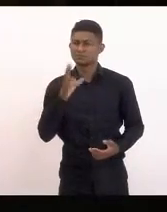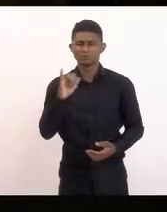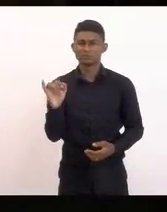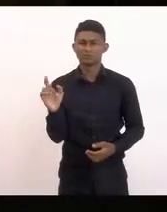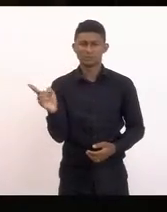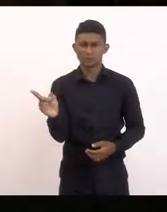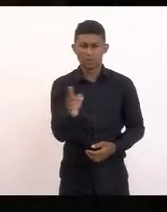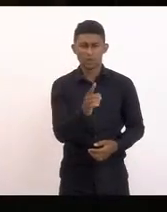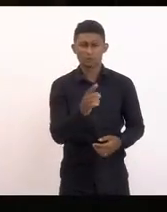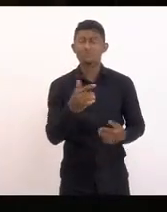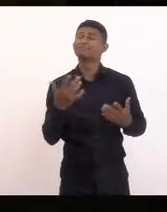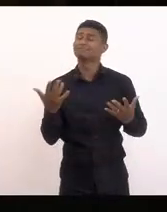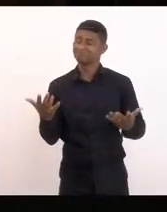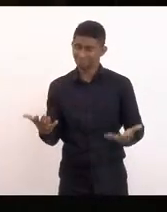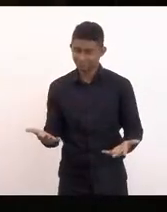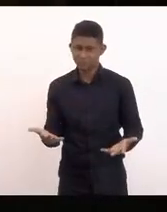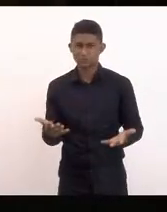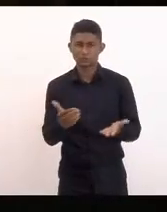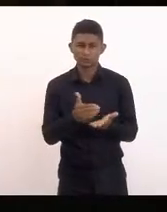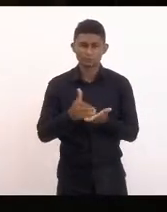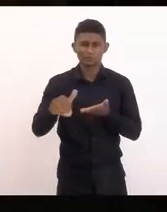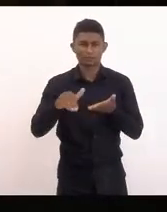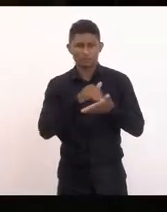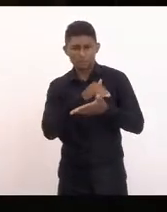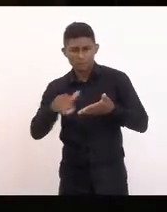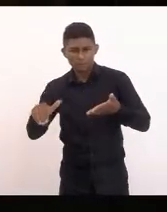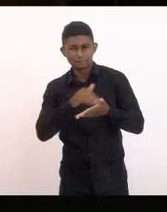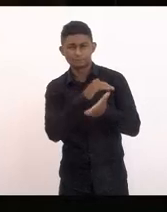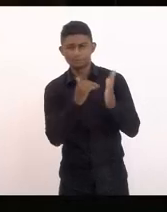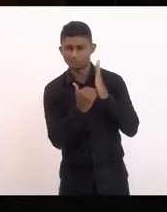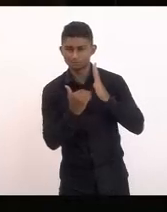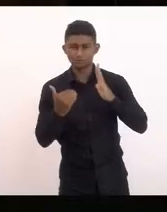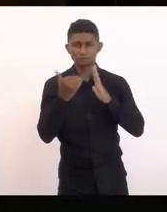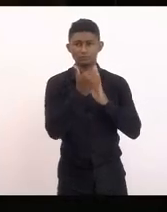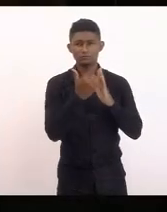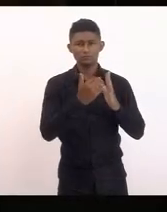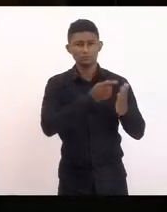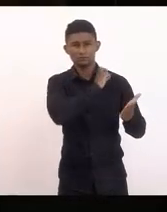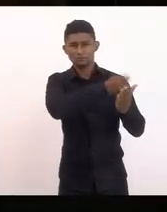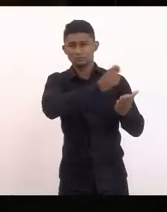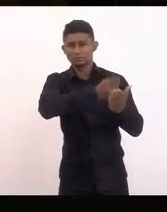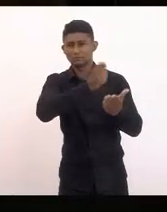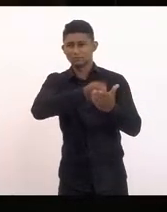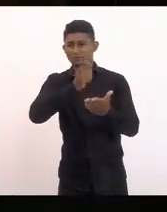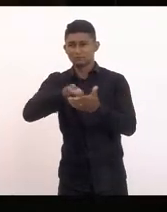de secretarias, aumenta a quantidade de gratificações.